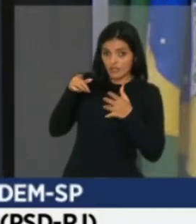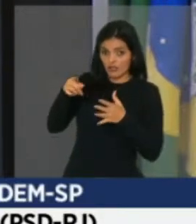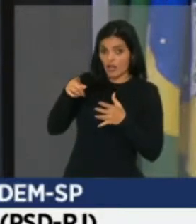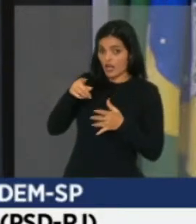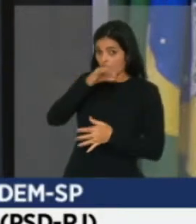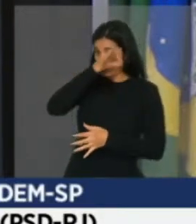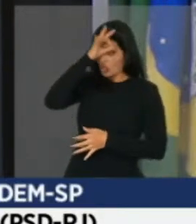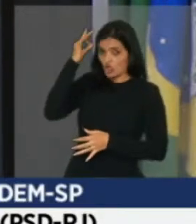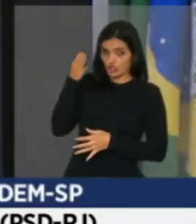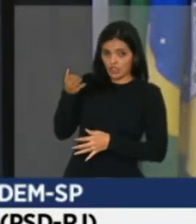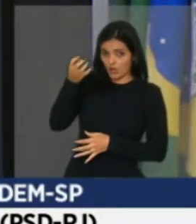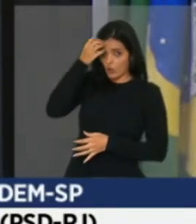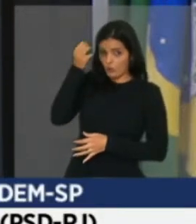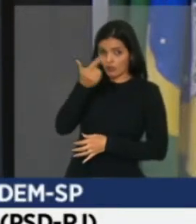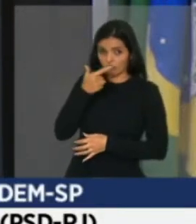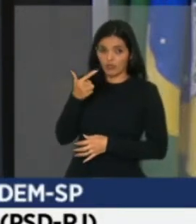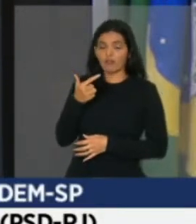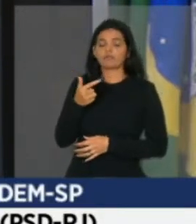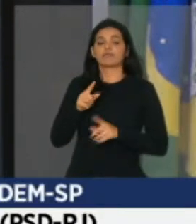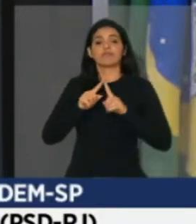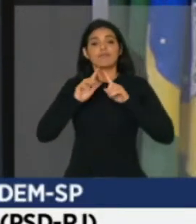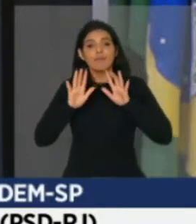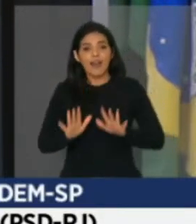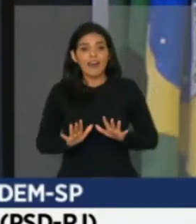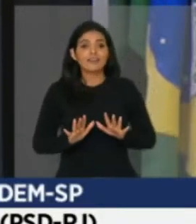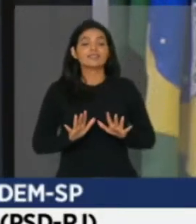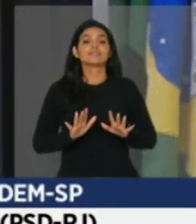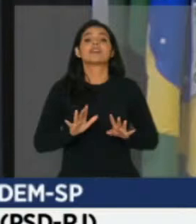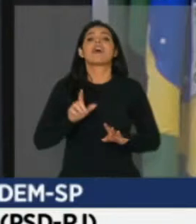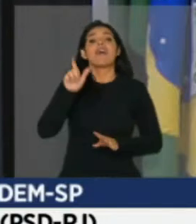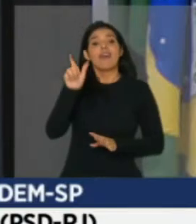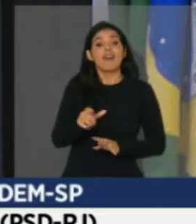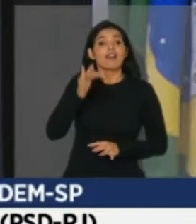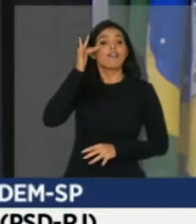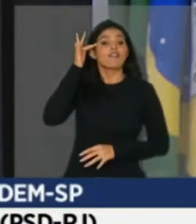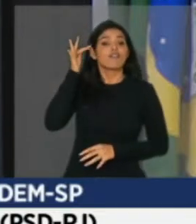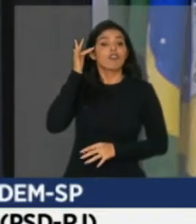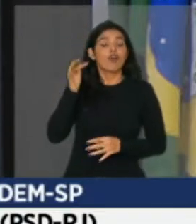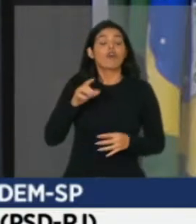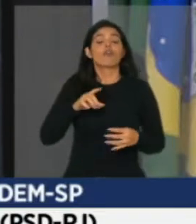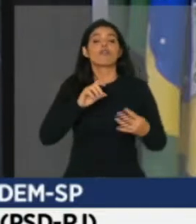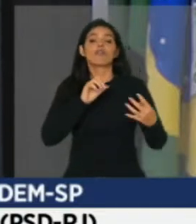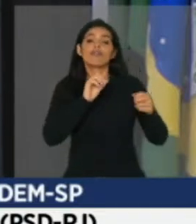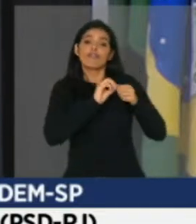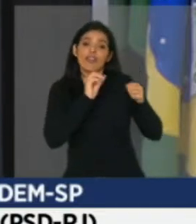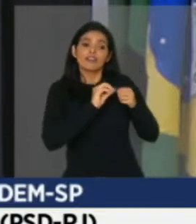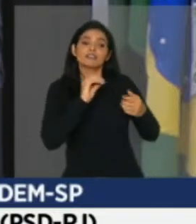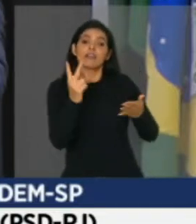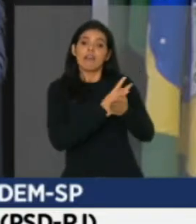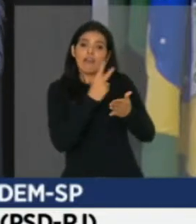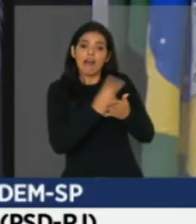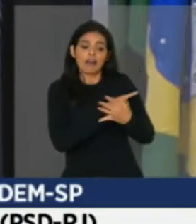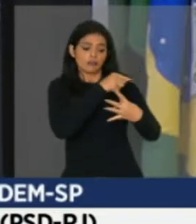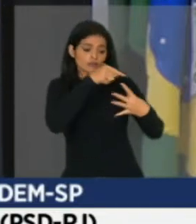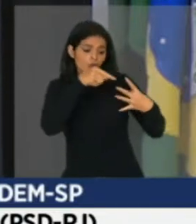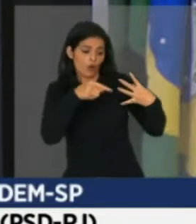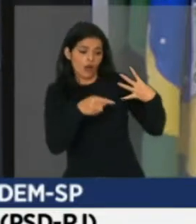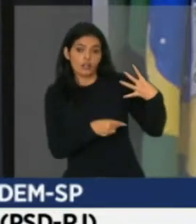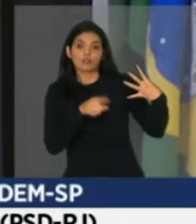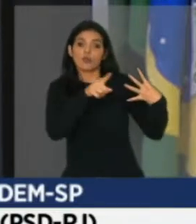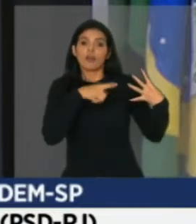decoro parlamentar em 4 incorrências diferentes, ocultando provas, coagindo